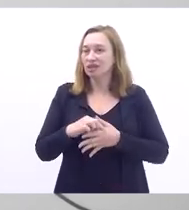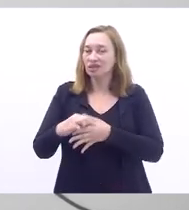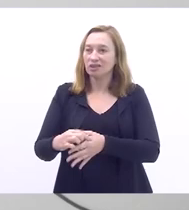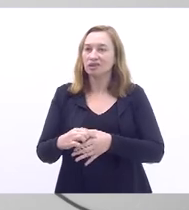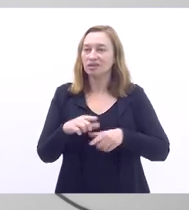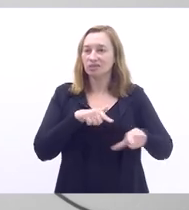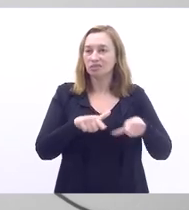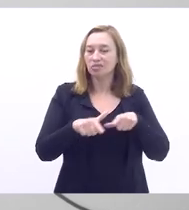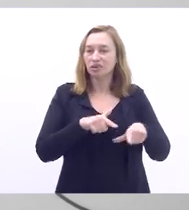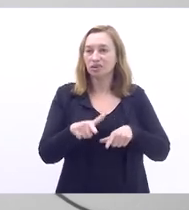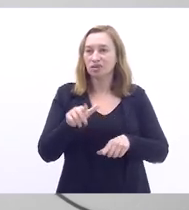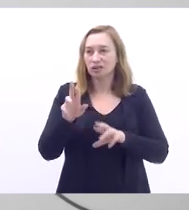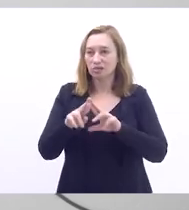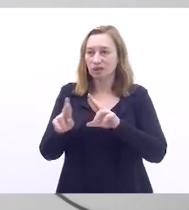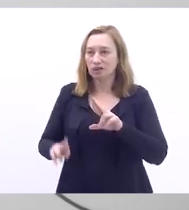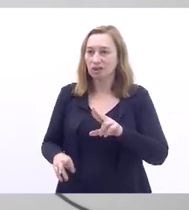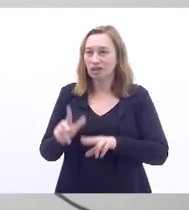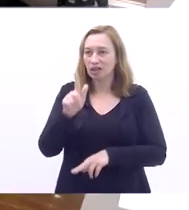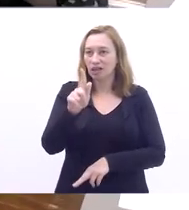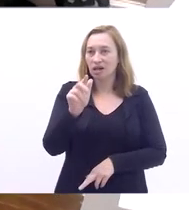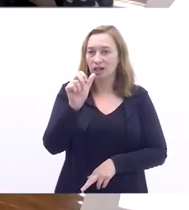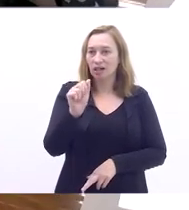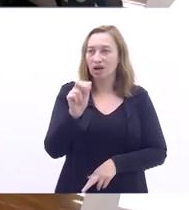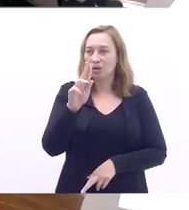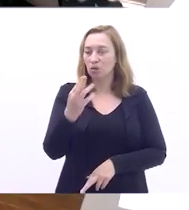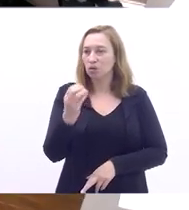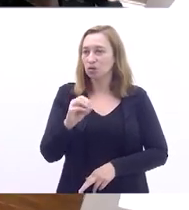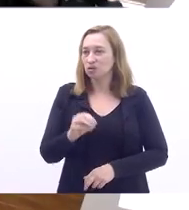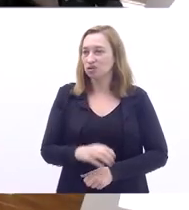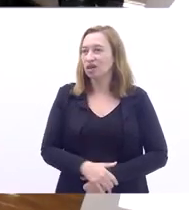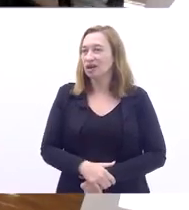trabalhadores da UERJ enfim Gaúcho por favor né